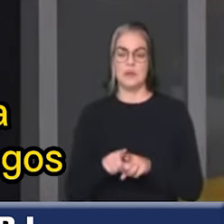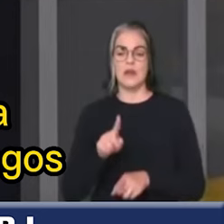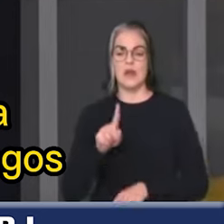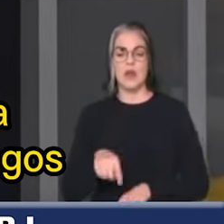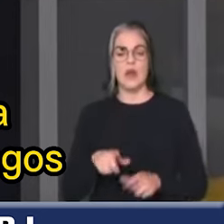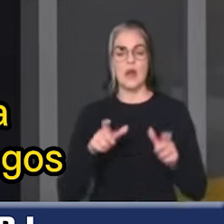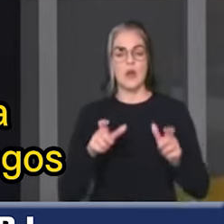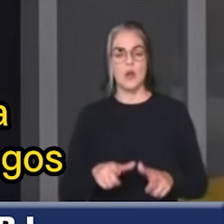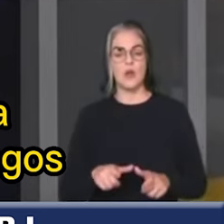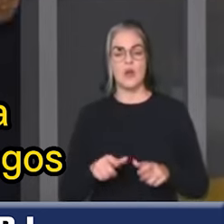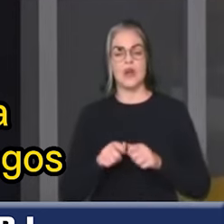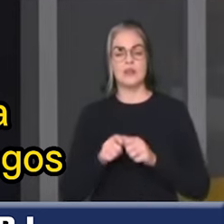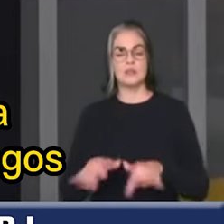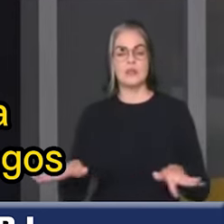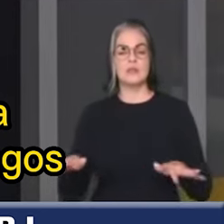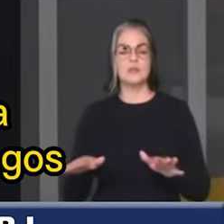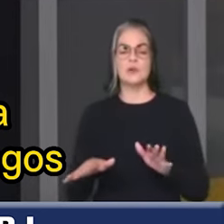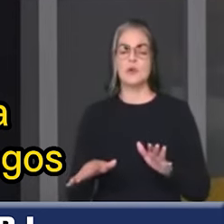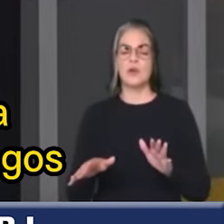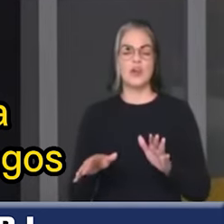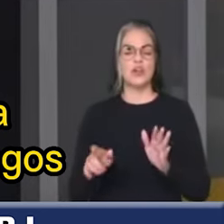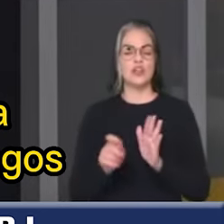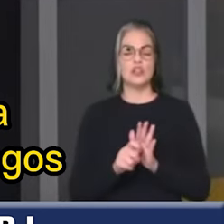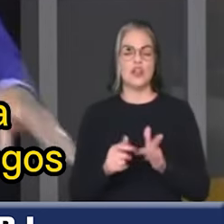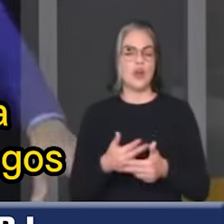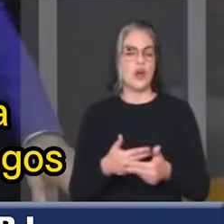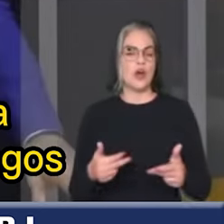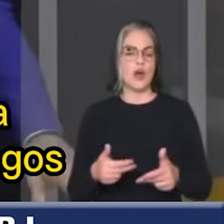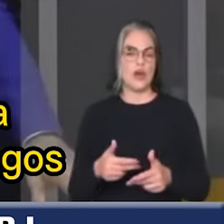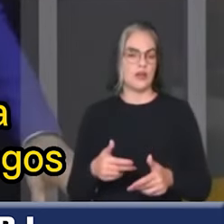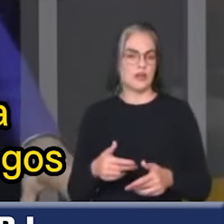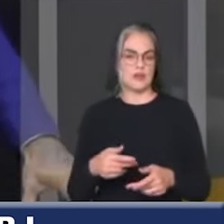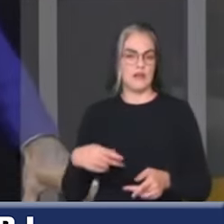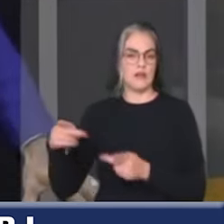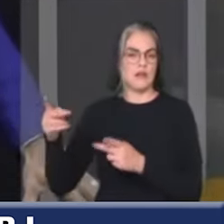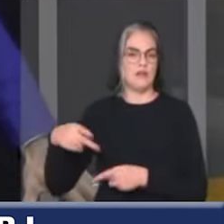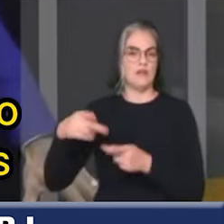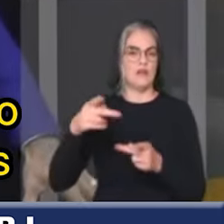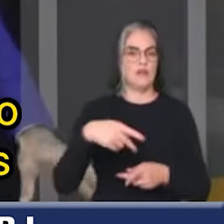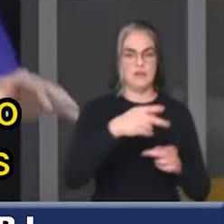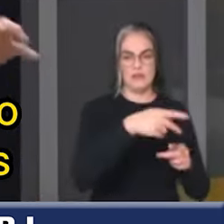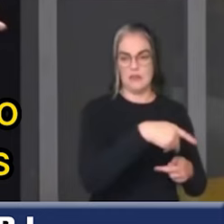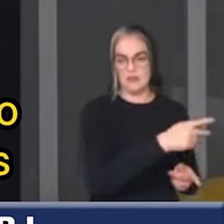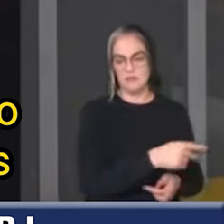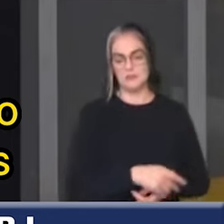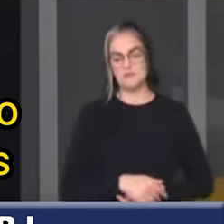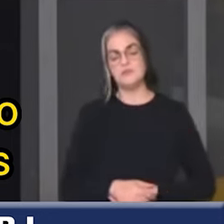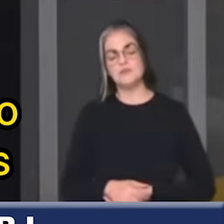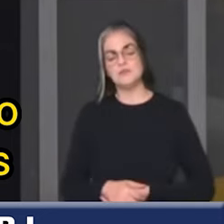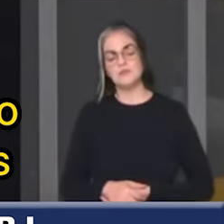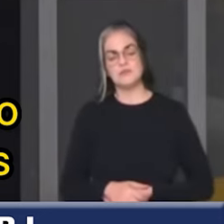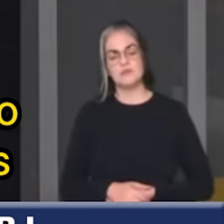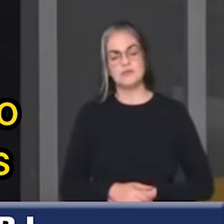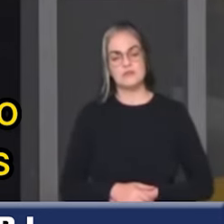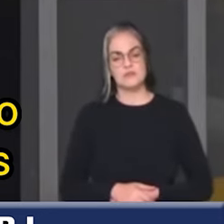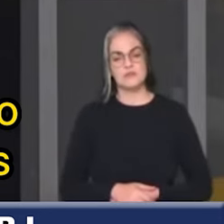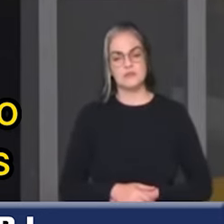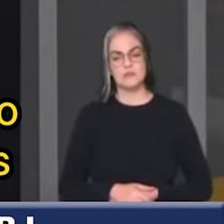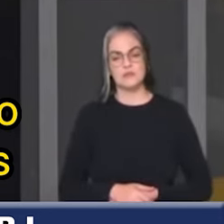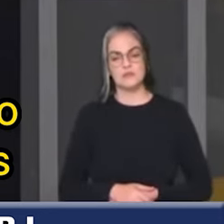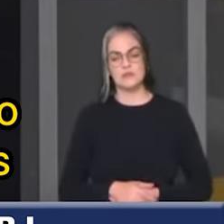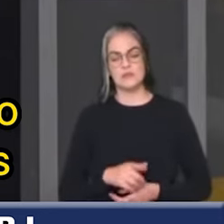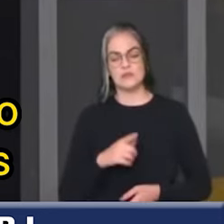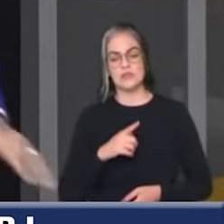para Niterói, Baixada Fluminense e para a região dos Lagos. E é um local onde há 5